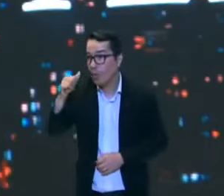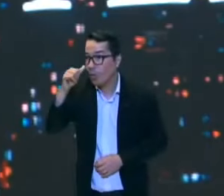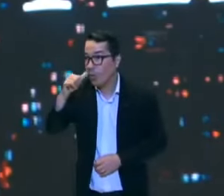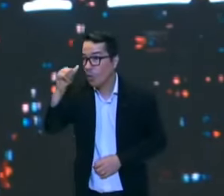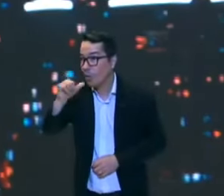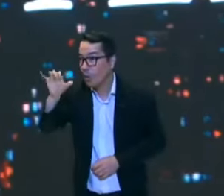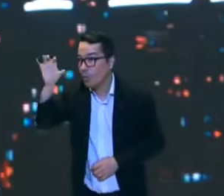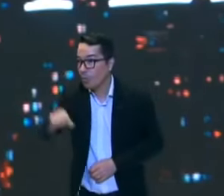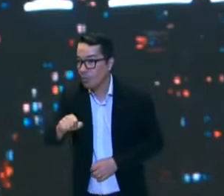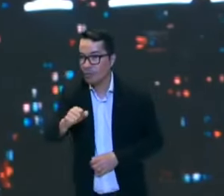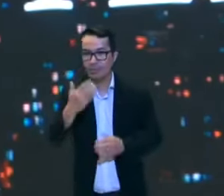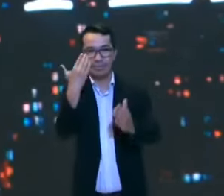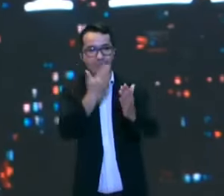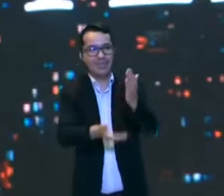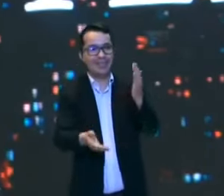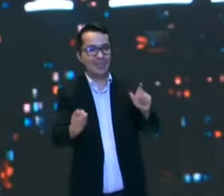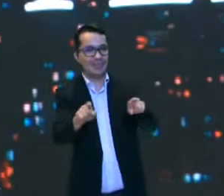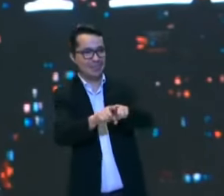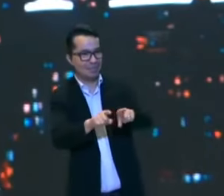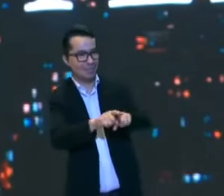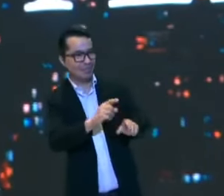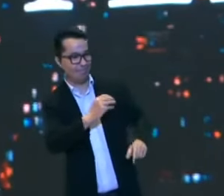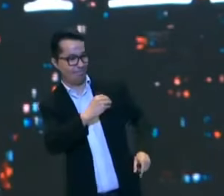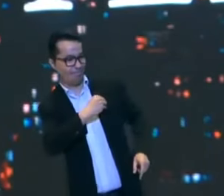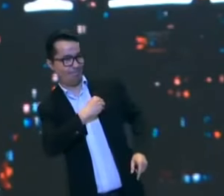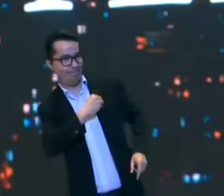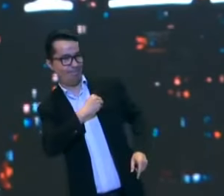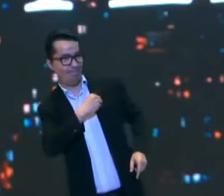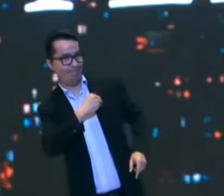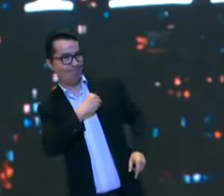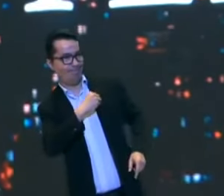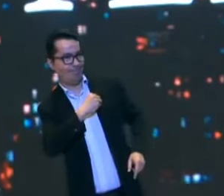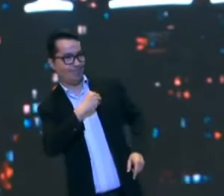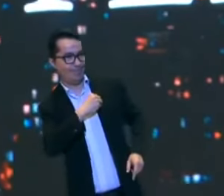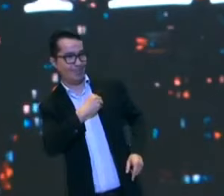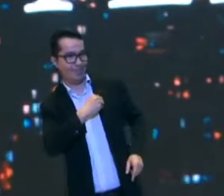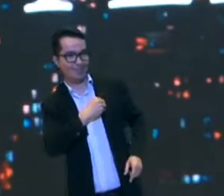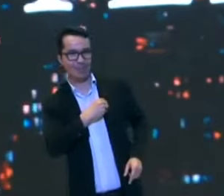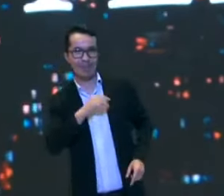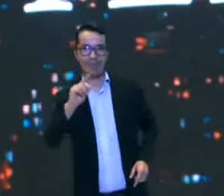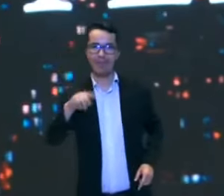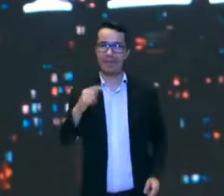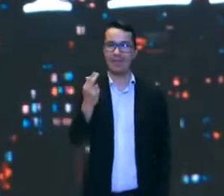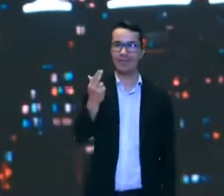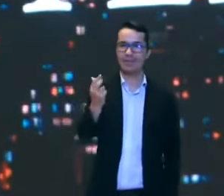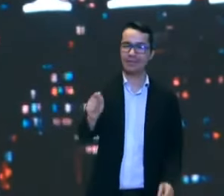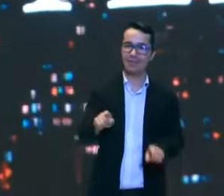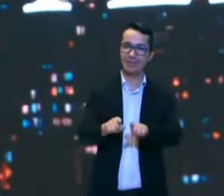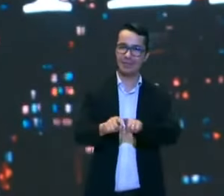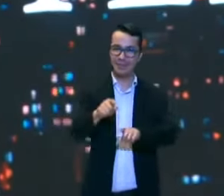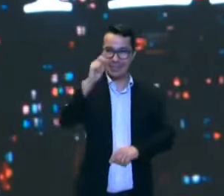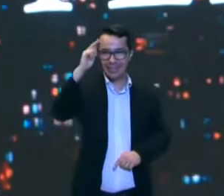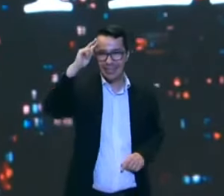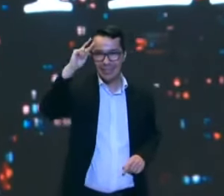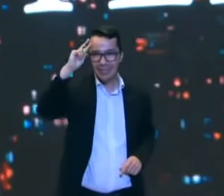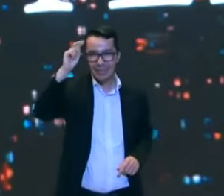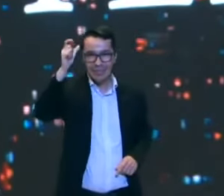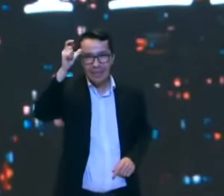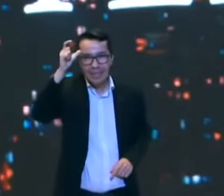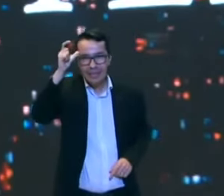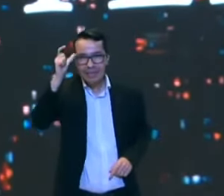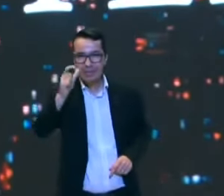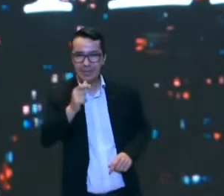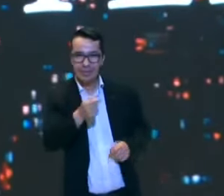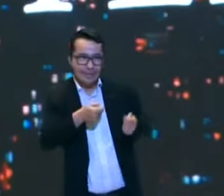pecado sendo consumado gera a morte. É muito interessante quando o inimigo vai tentar Jesus, o que ele usa?